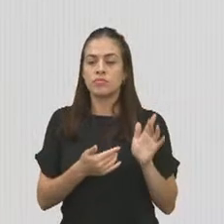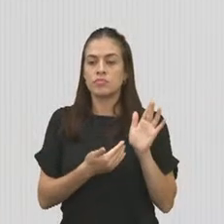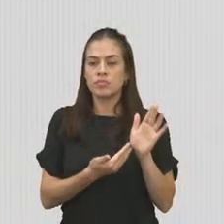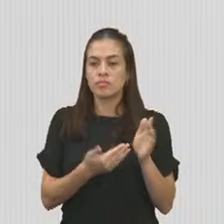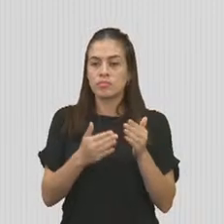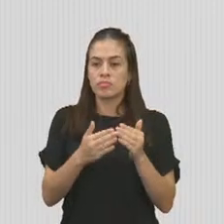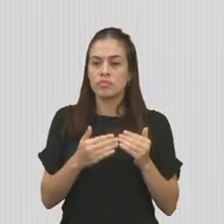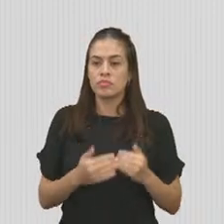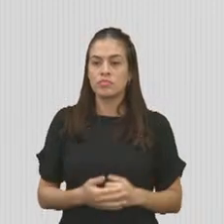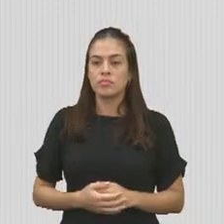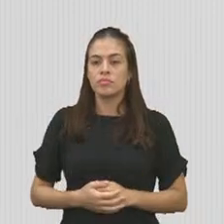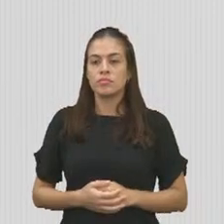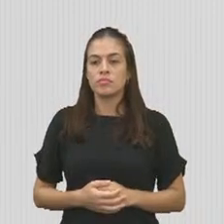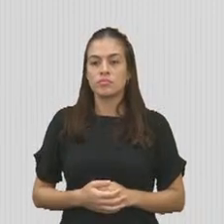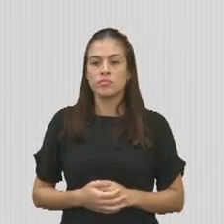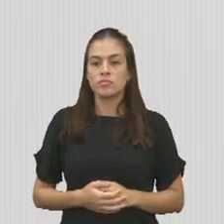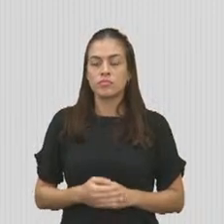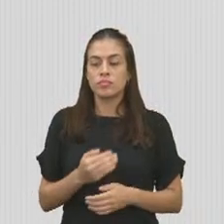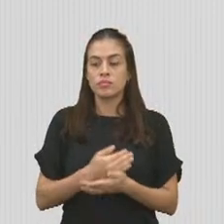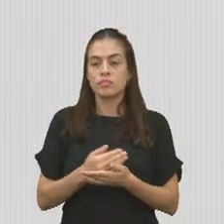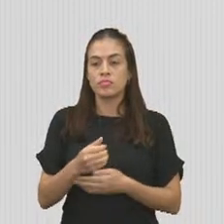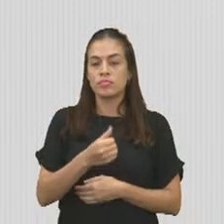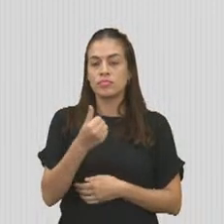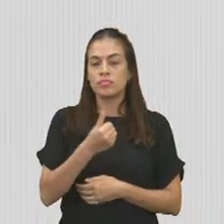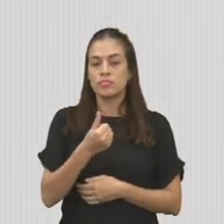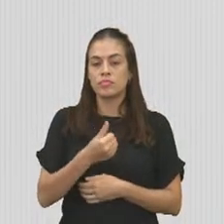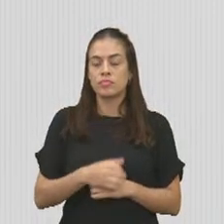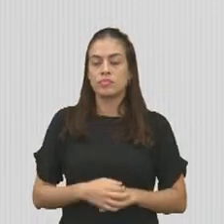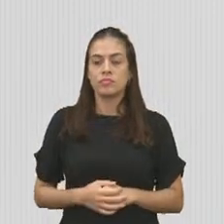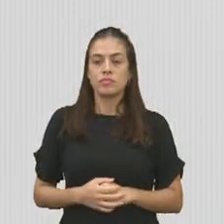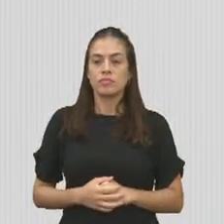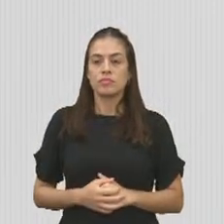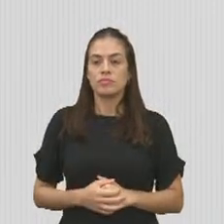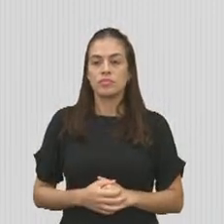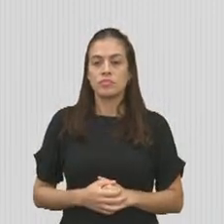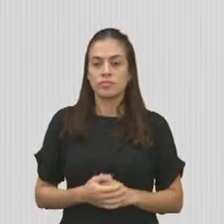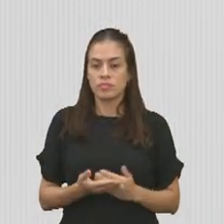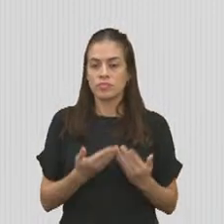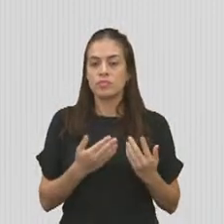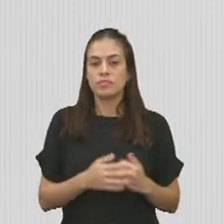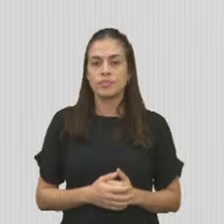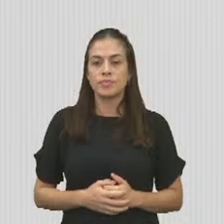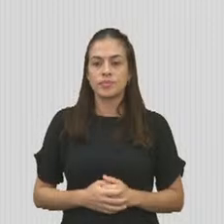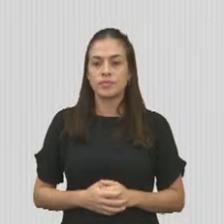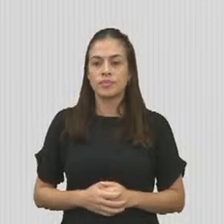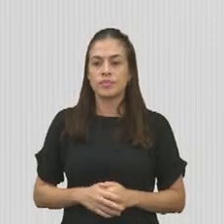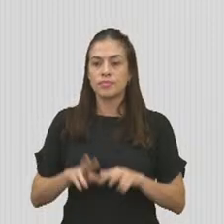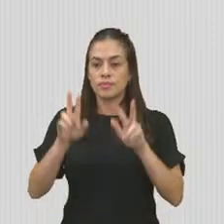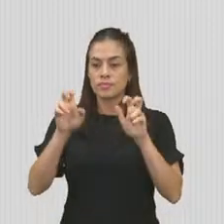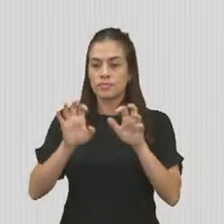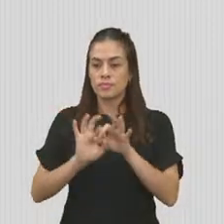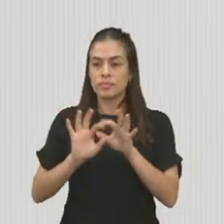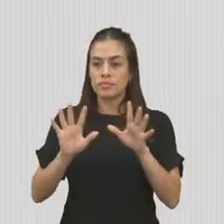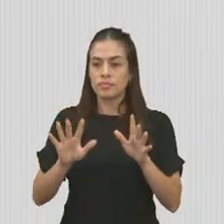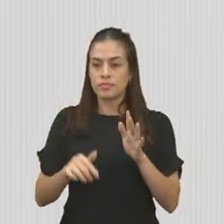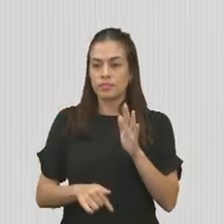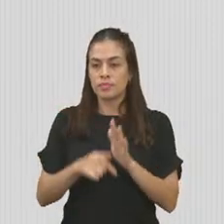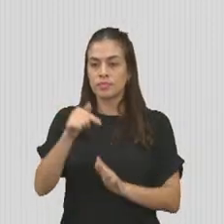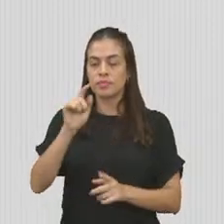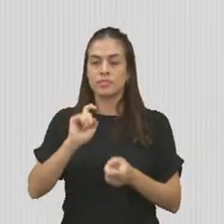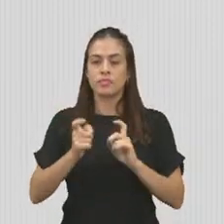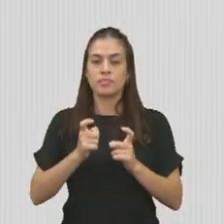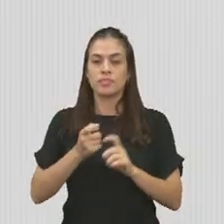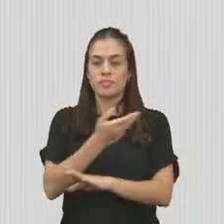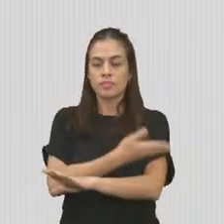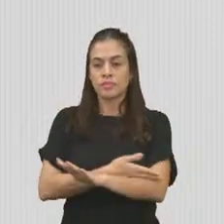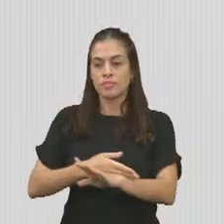favor, começar do primeiro, deixa o segundo slide. Aí. Tema livre, 7ª sessão ordinária, dia 19